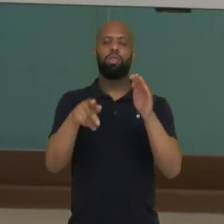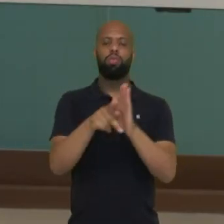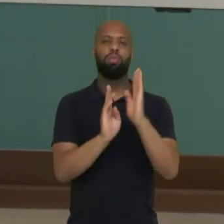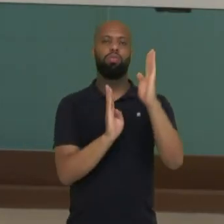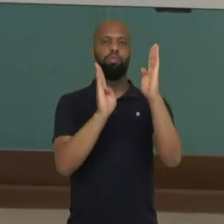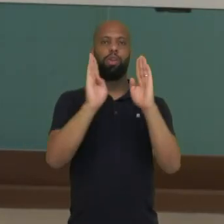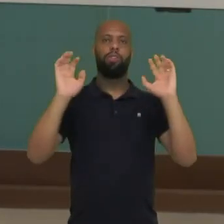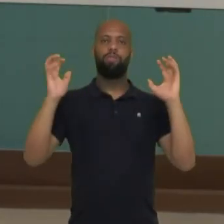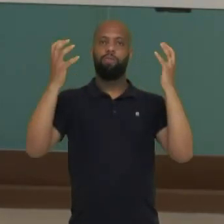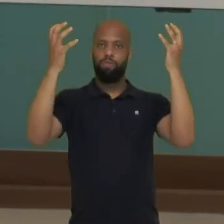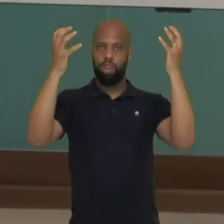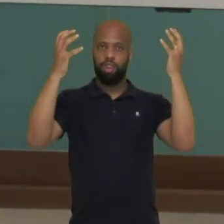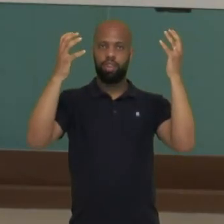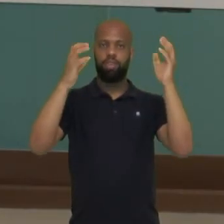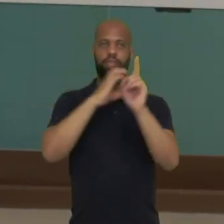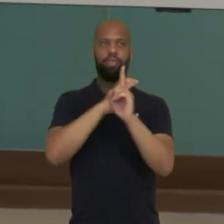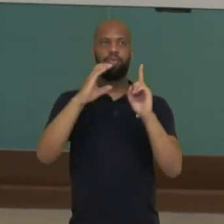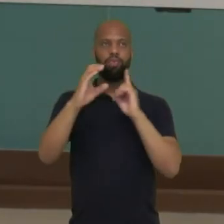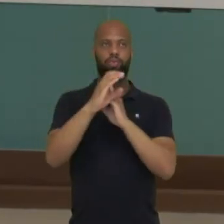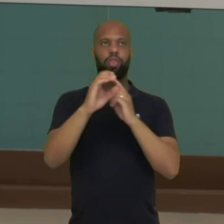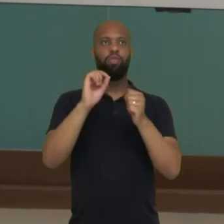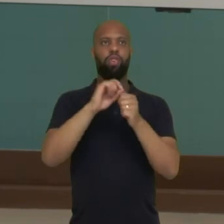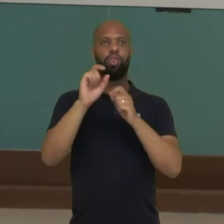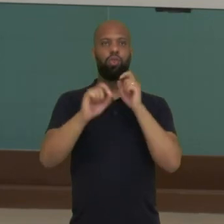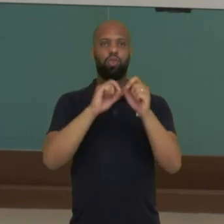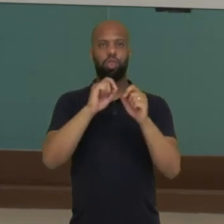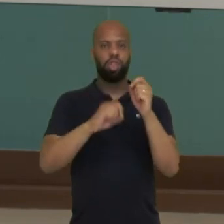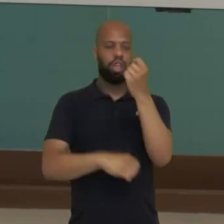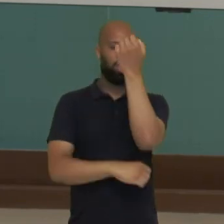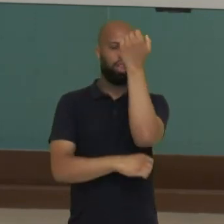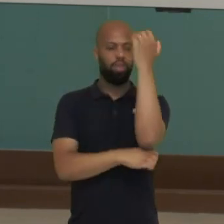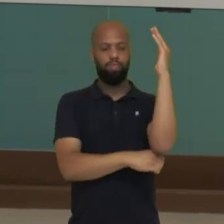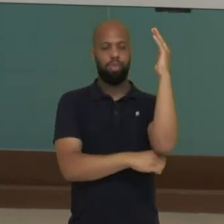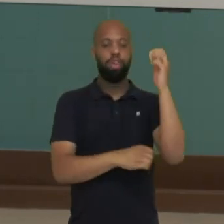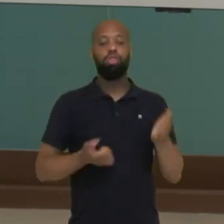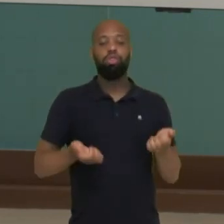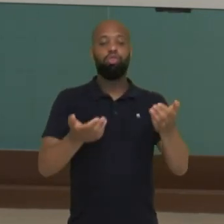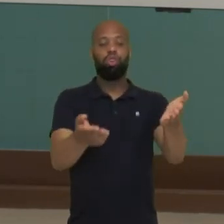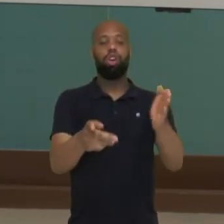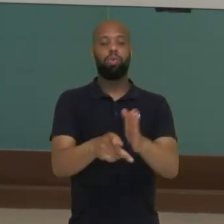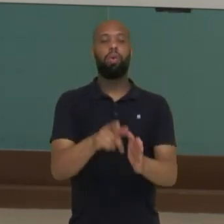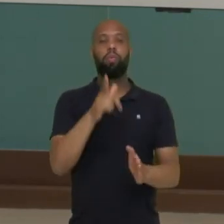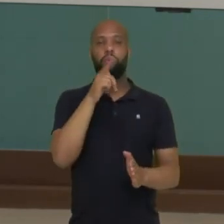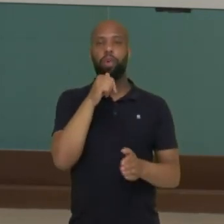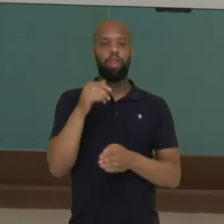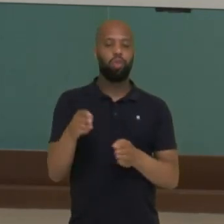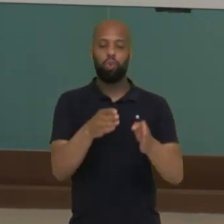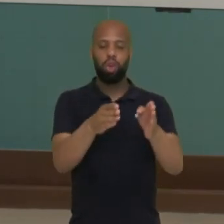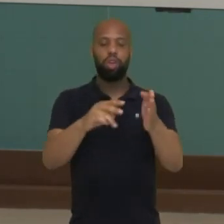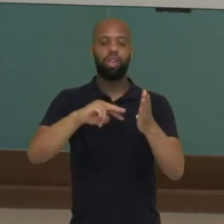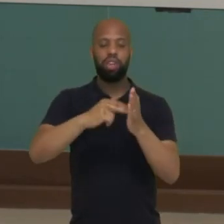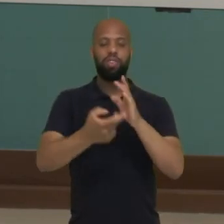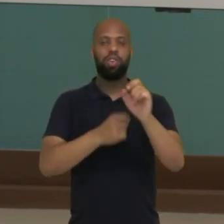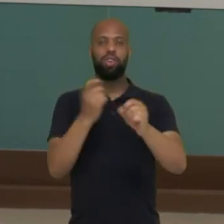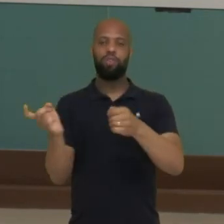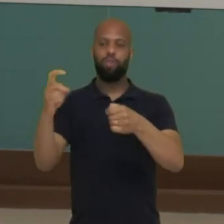de festas e rituais, jogam esses troncos no rio, simbolizando a volta dos seus ancestrais para a